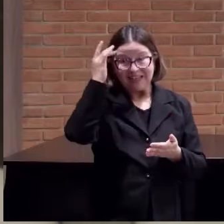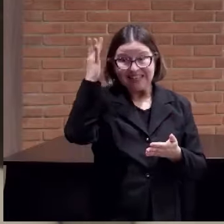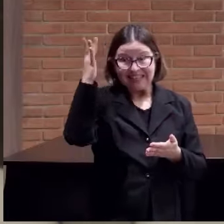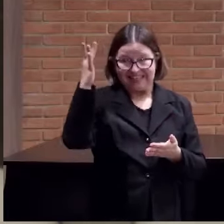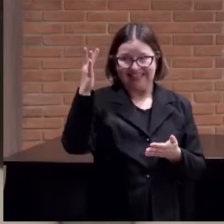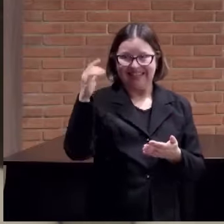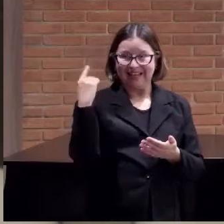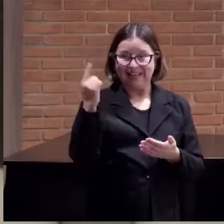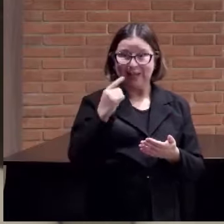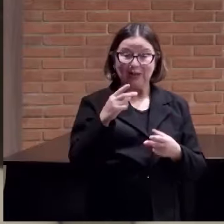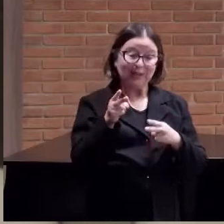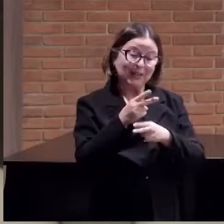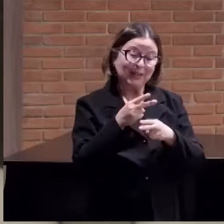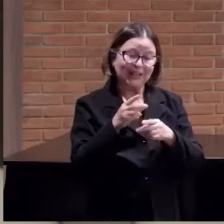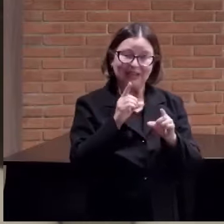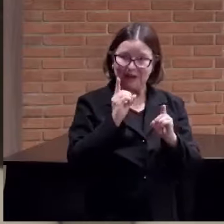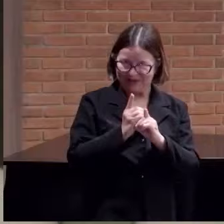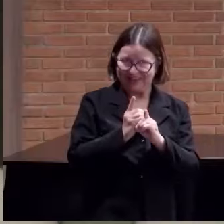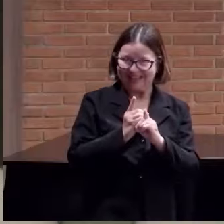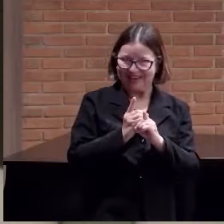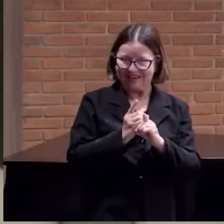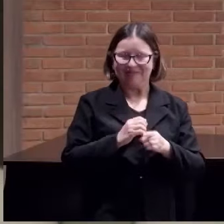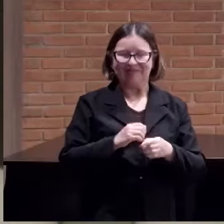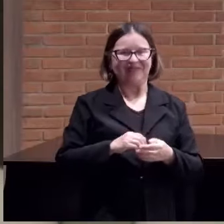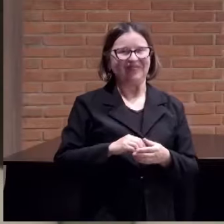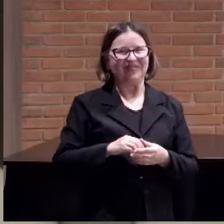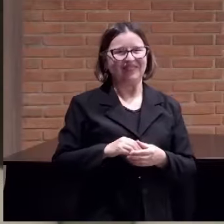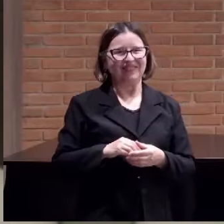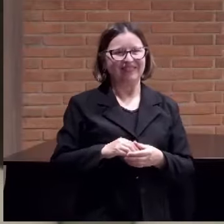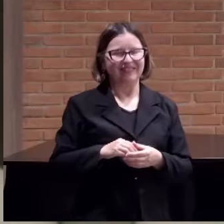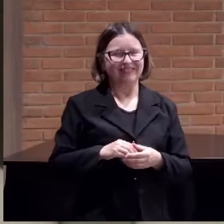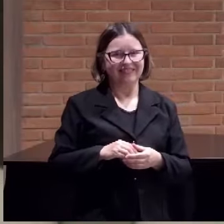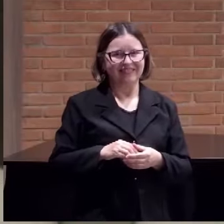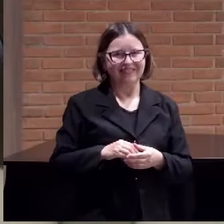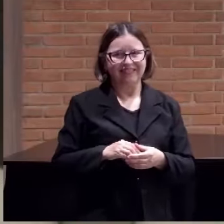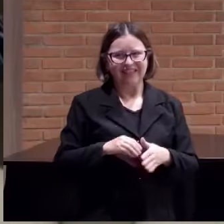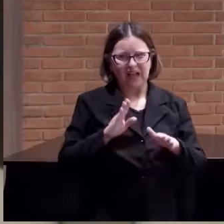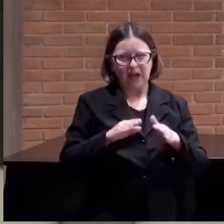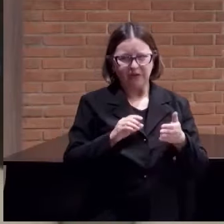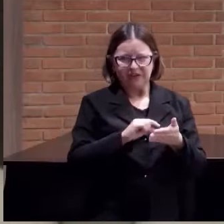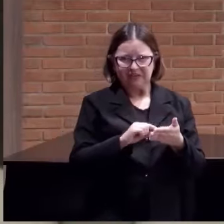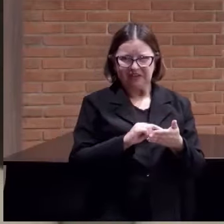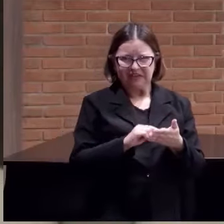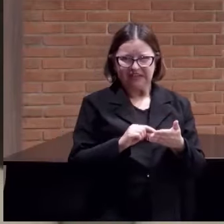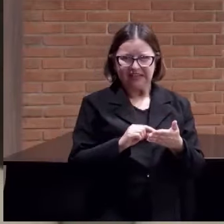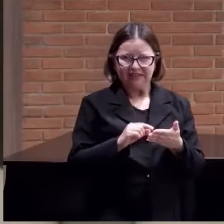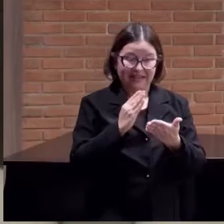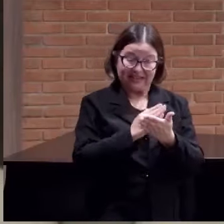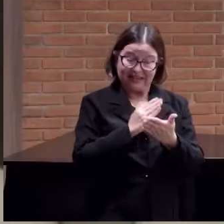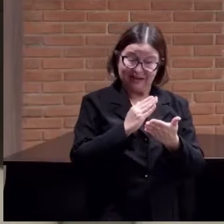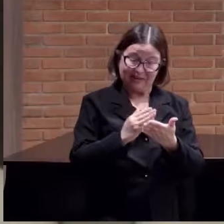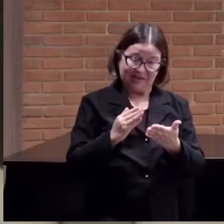sejam meio quebrados. Alguns versículos estão partidos no meio.